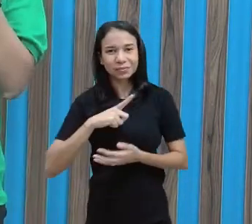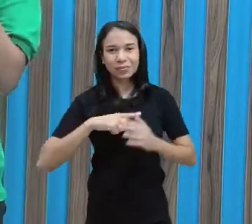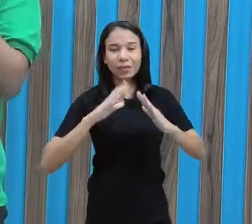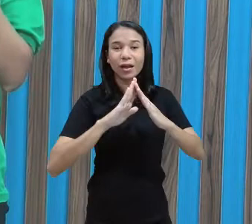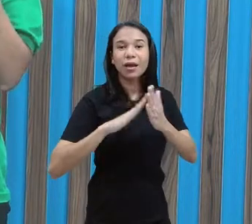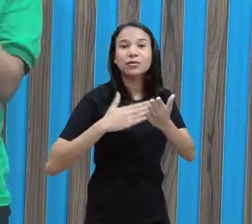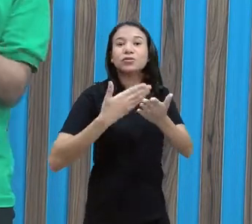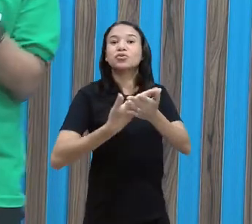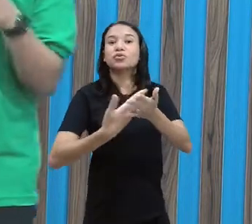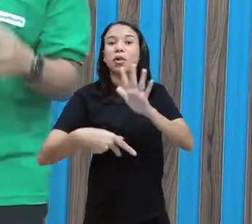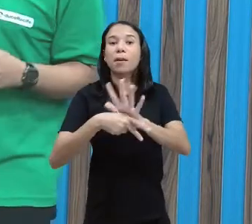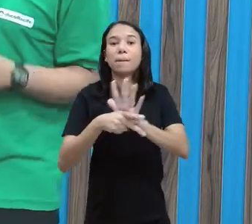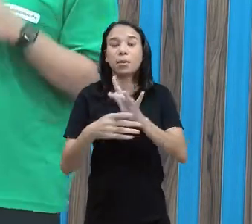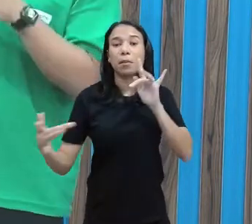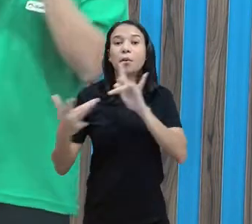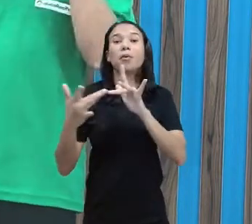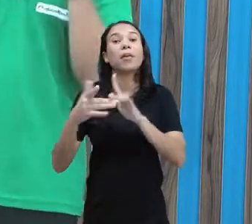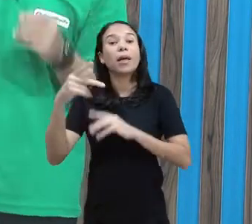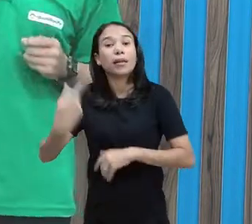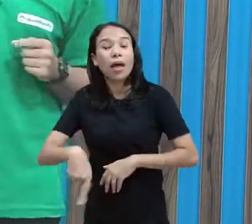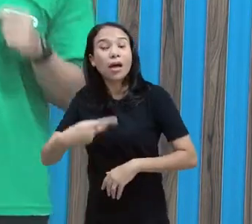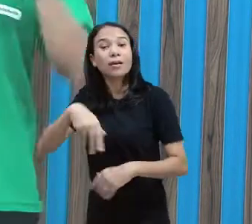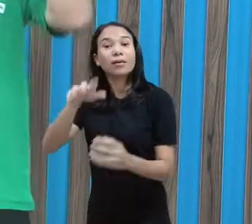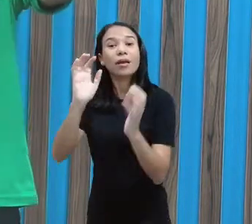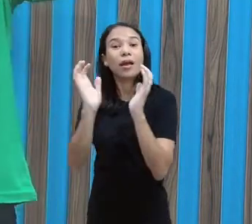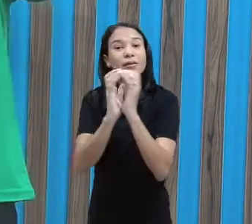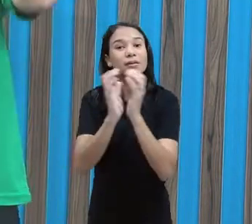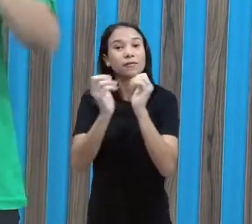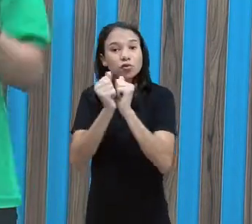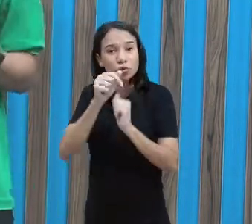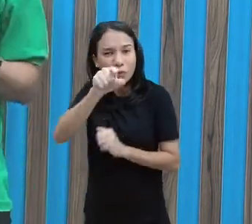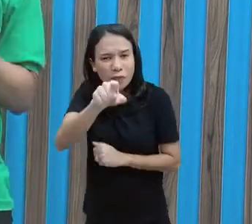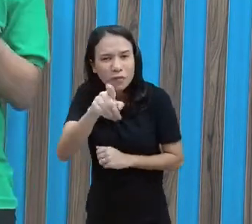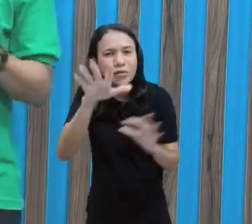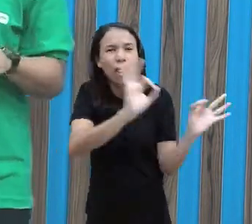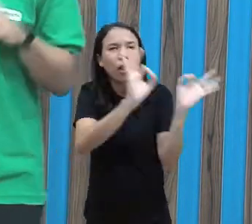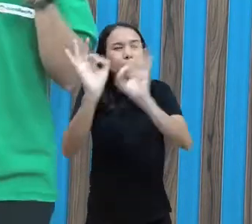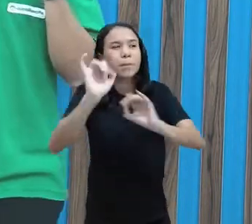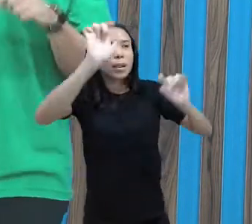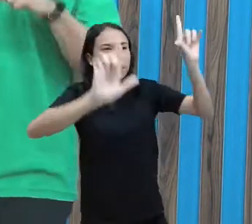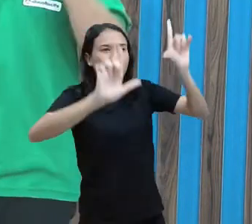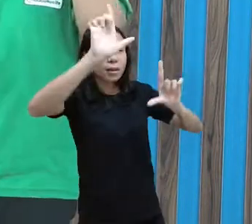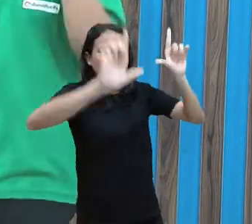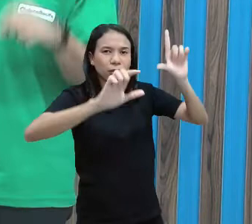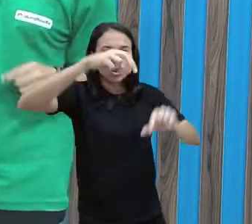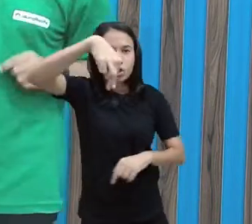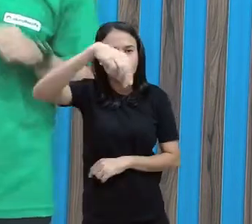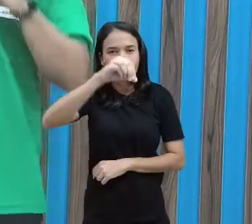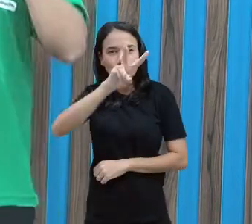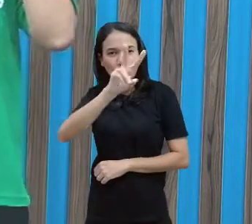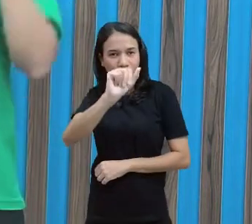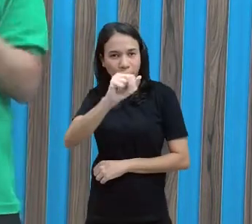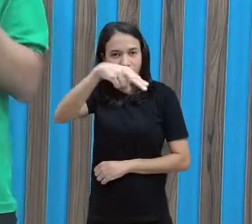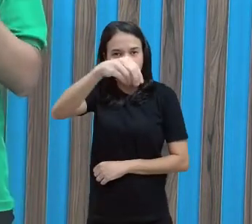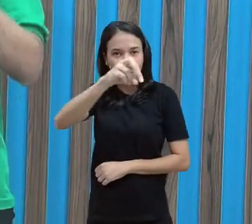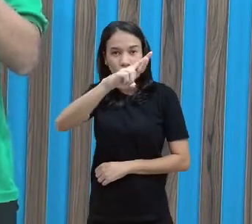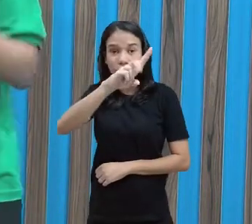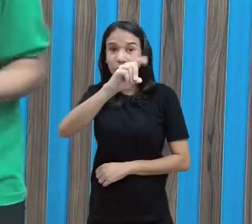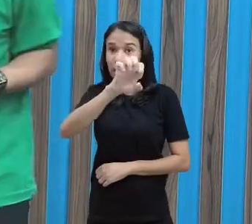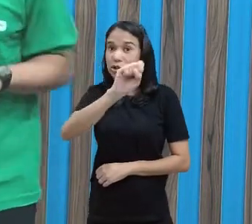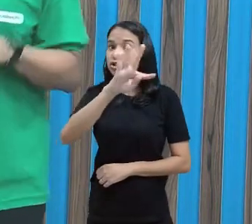escola Conecta Recife está aqui junto com vocês, acompanhando na TV Nova Nordeste, também